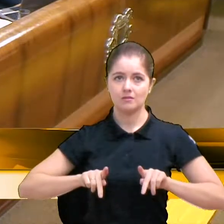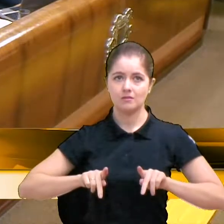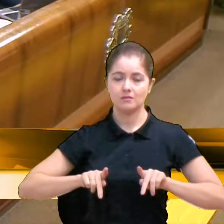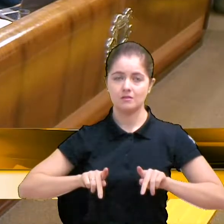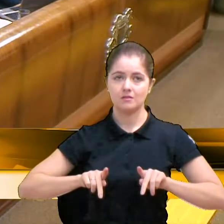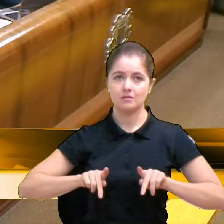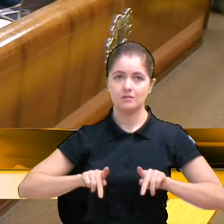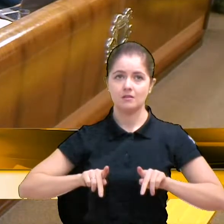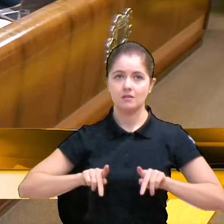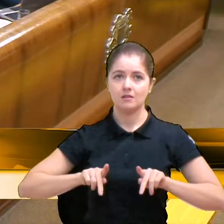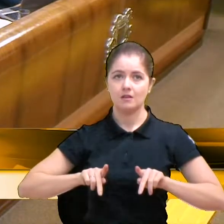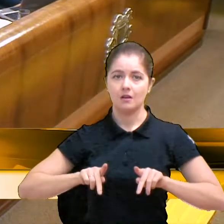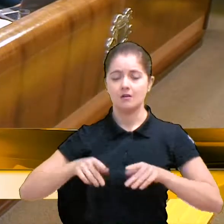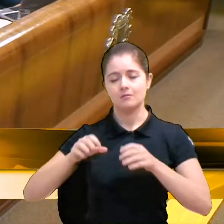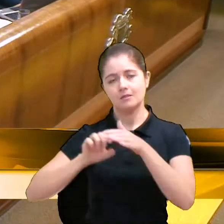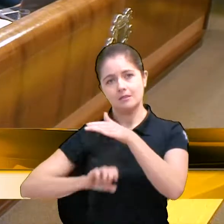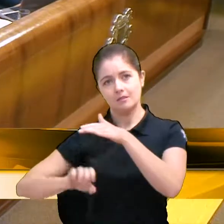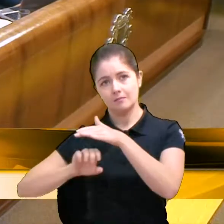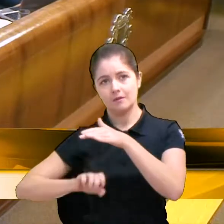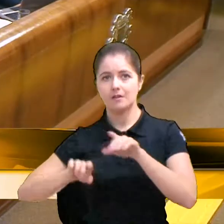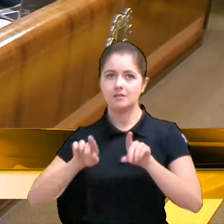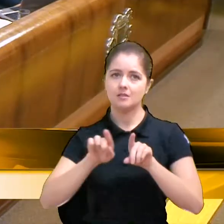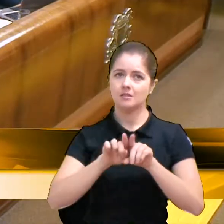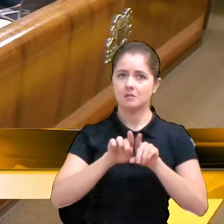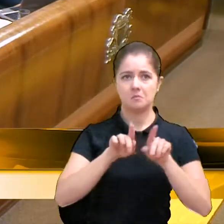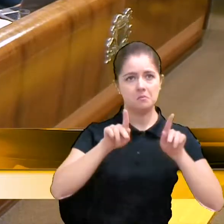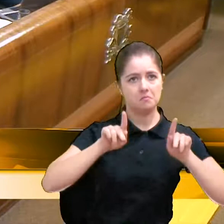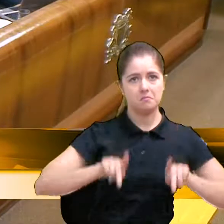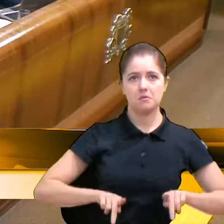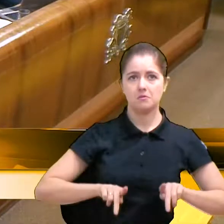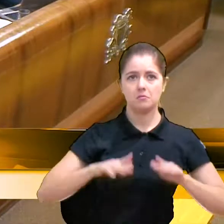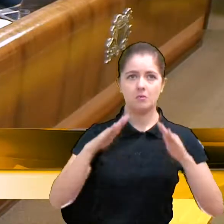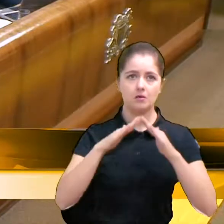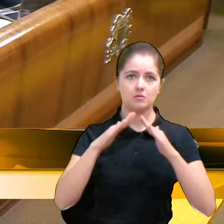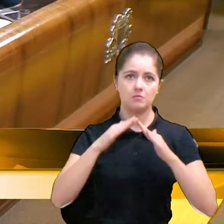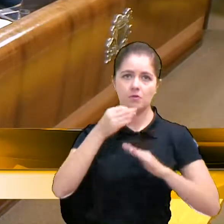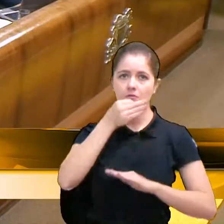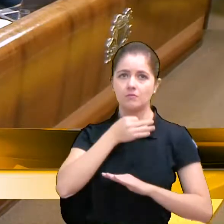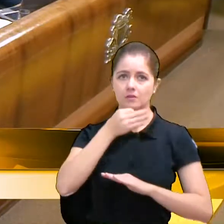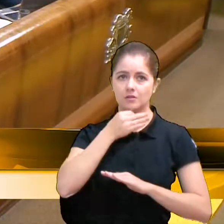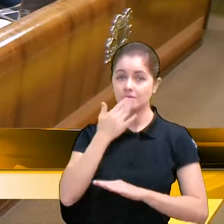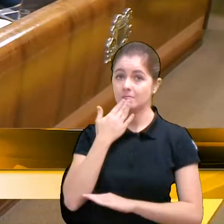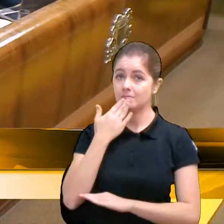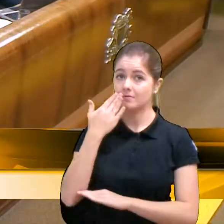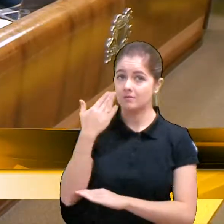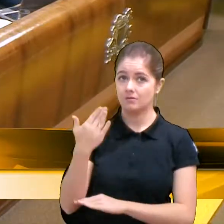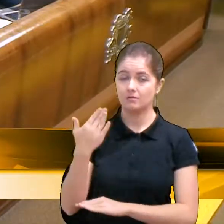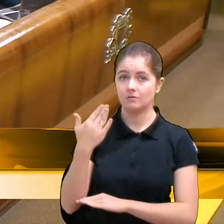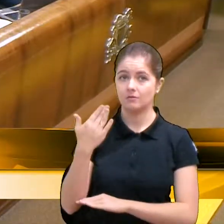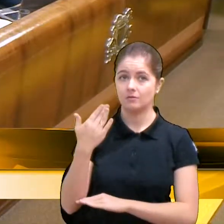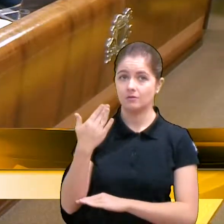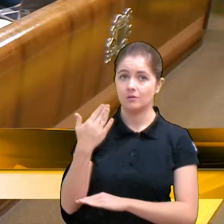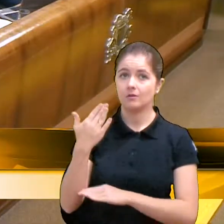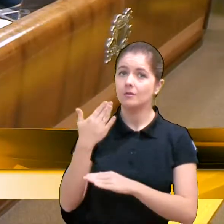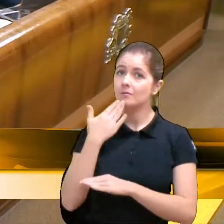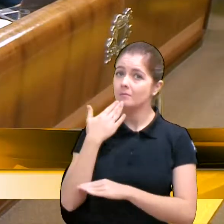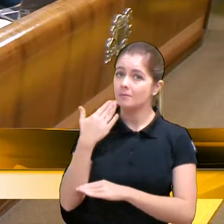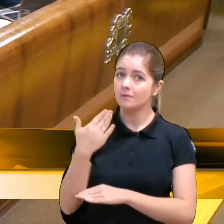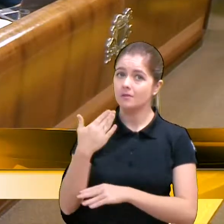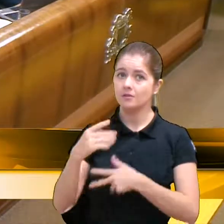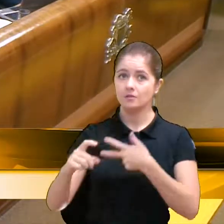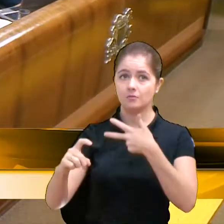jurídicas do município. Então, efetuamos esse pedido de informação, solicitando que o Executivo nos